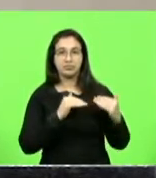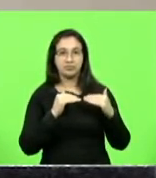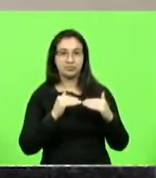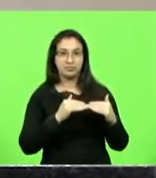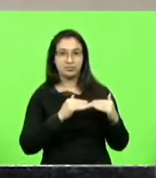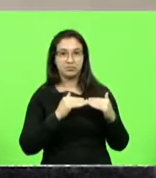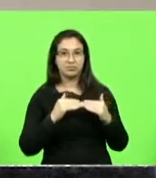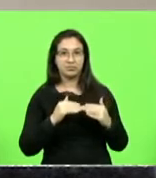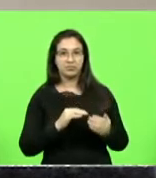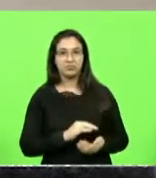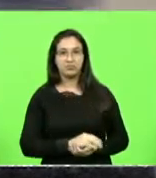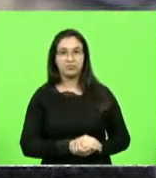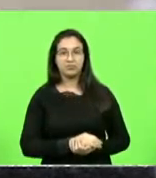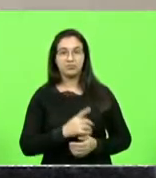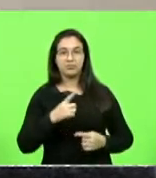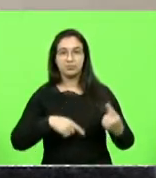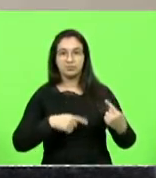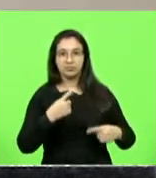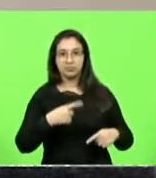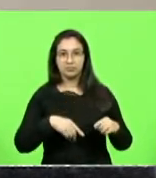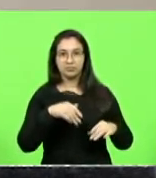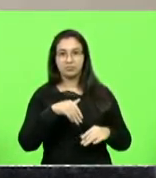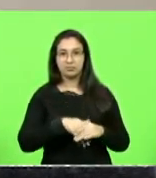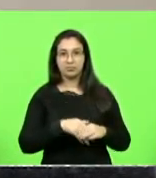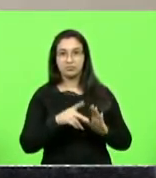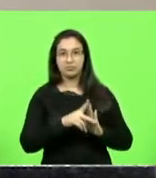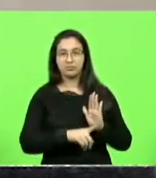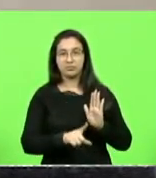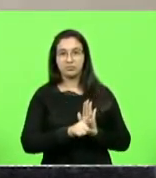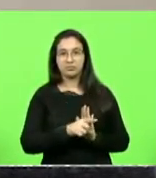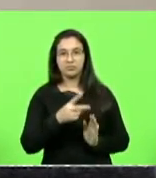por unanimidade. Discussão e votação em turno único do projeto de lei